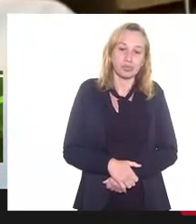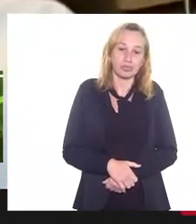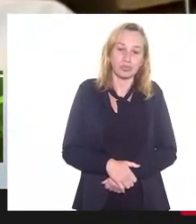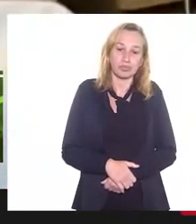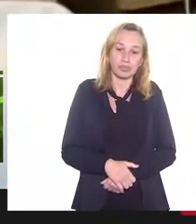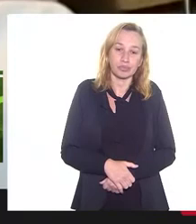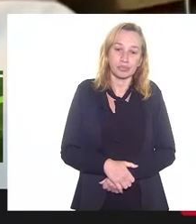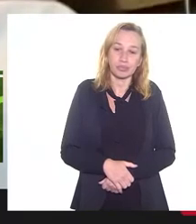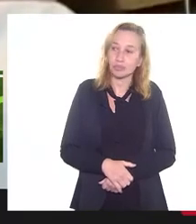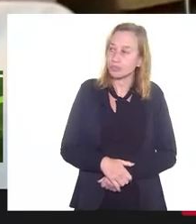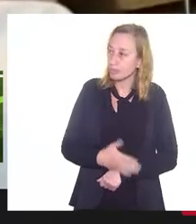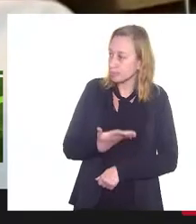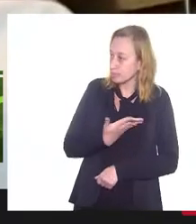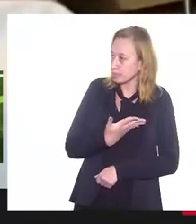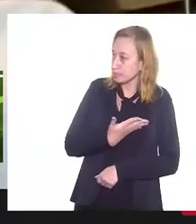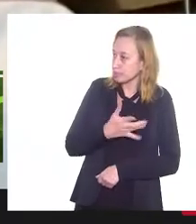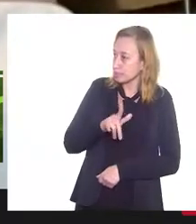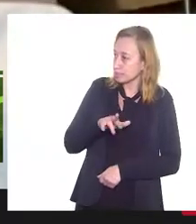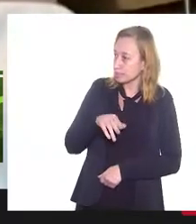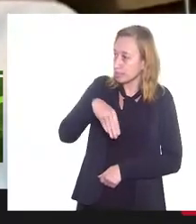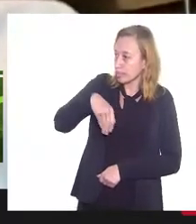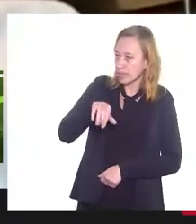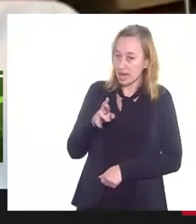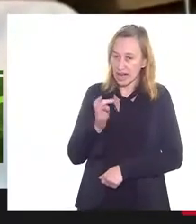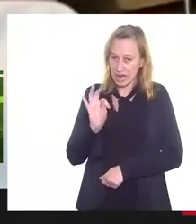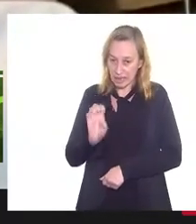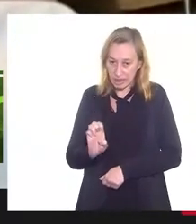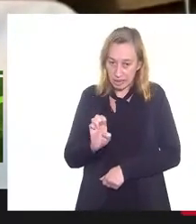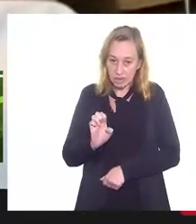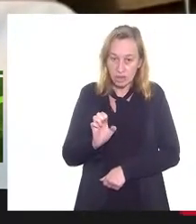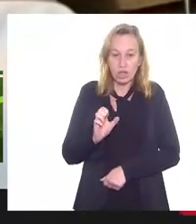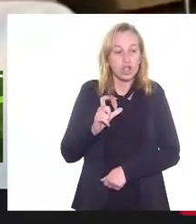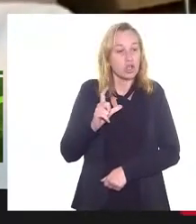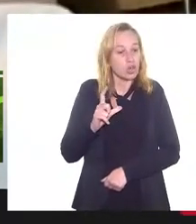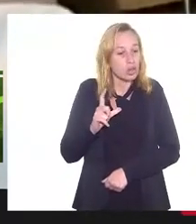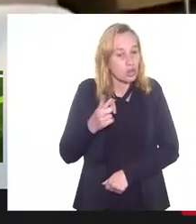Minha querida irmã Margarete, eu tive